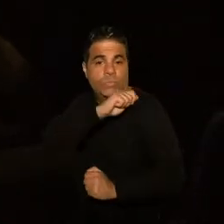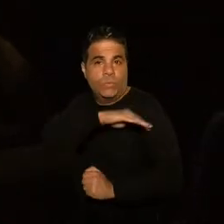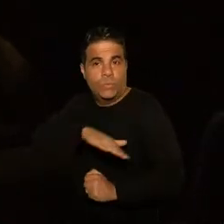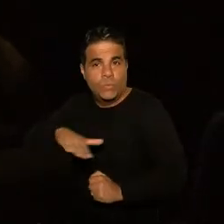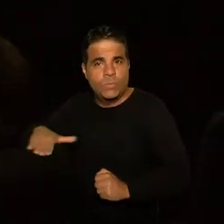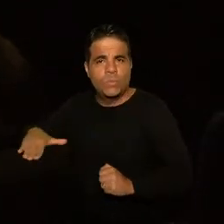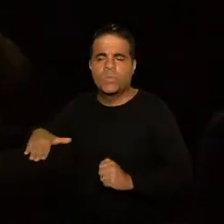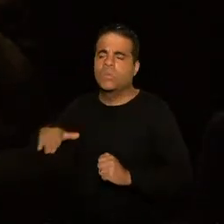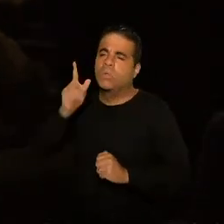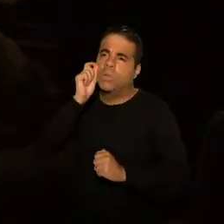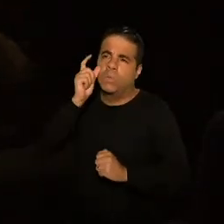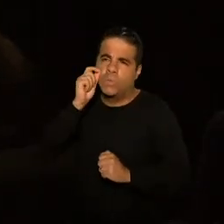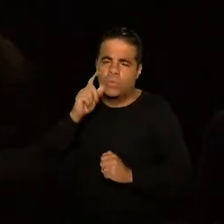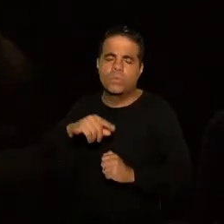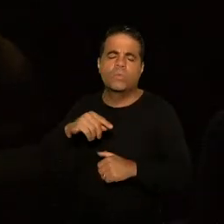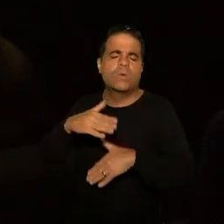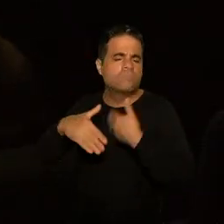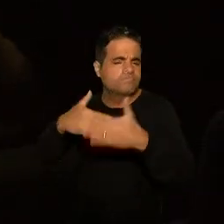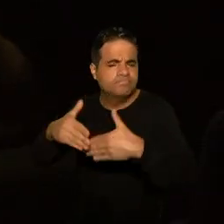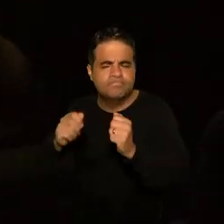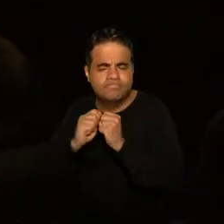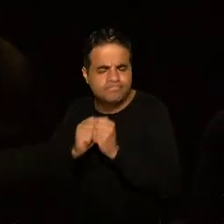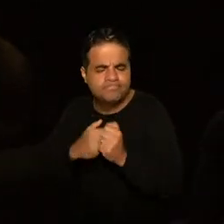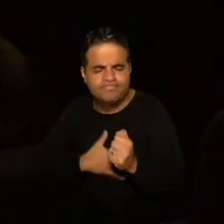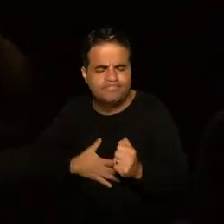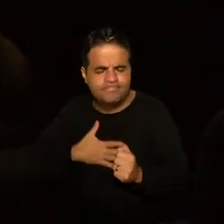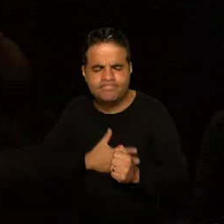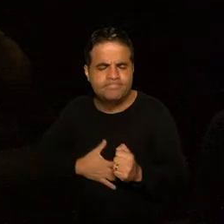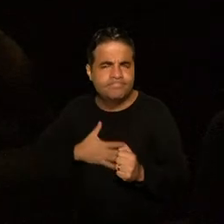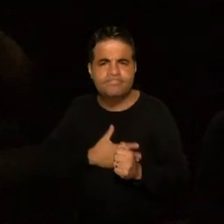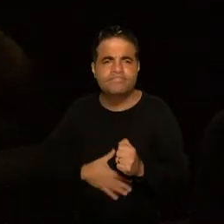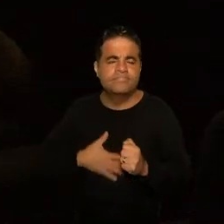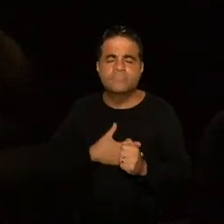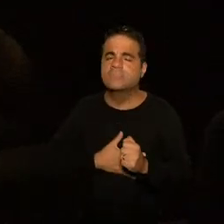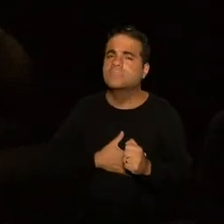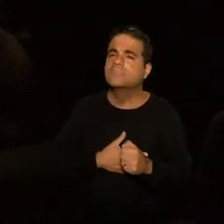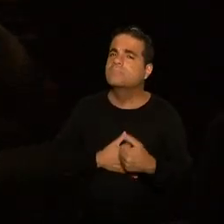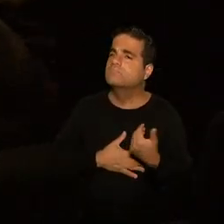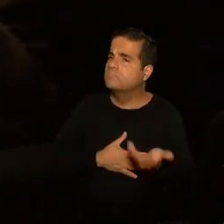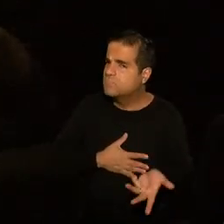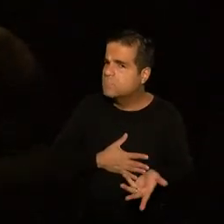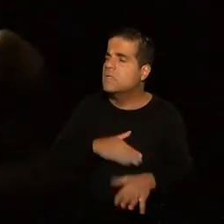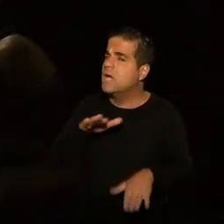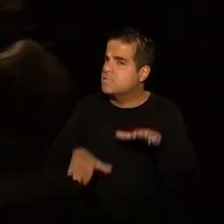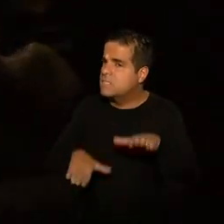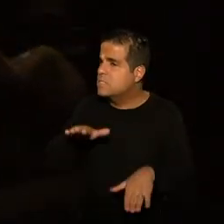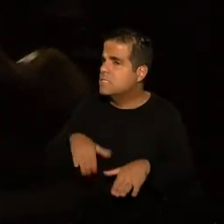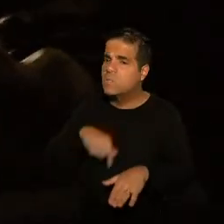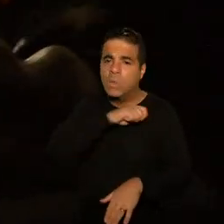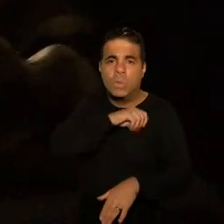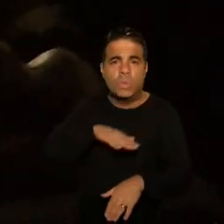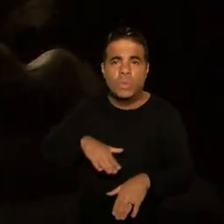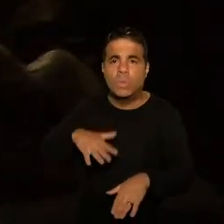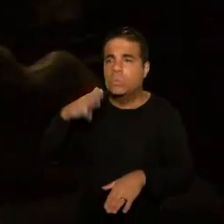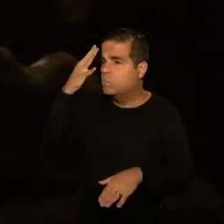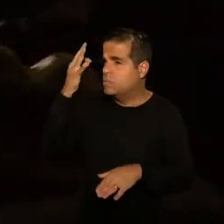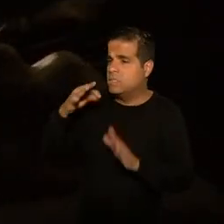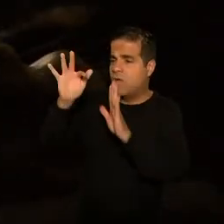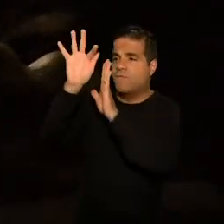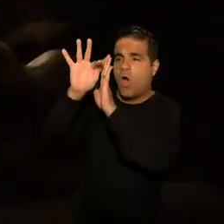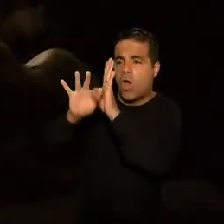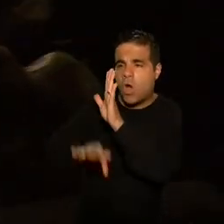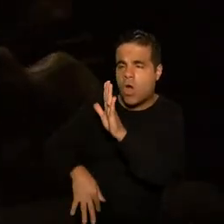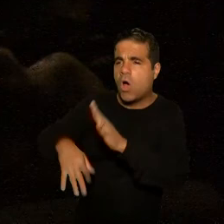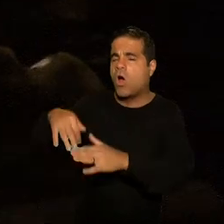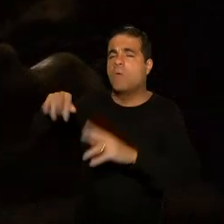eu fiz parte da cultura hip hop que está completando 50 anos esse ano e muitas vezes os alunos não entendia as fórmulas